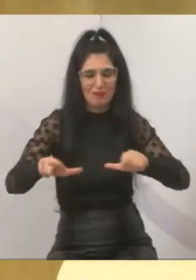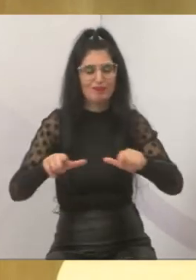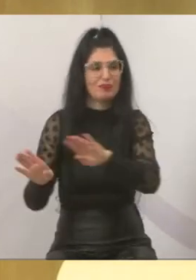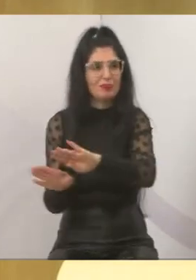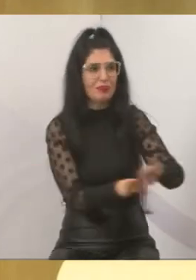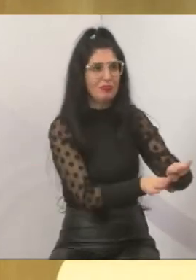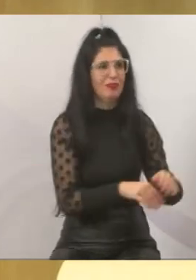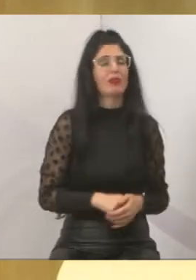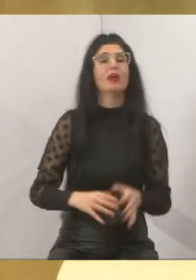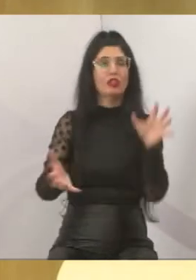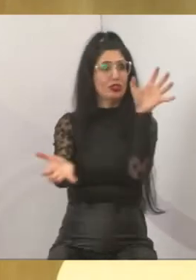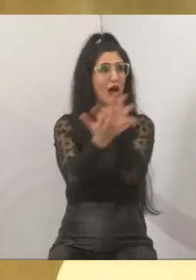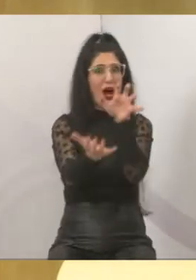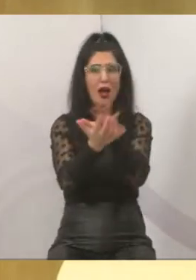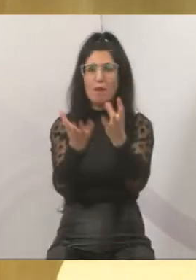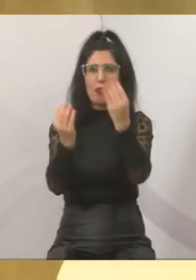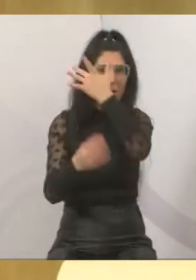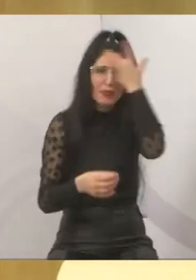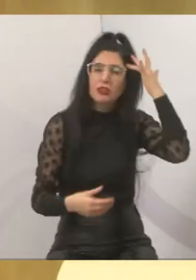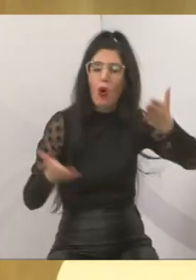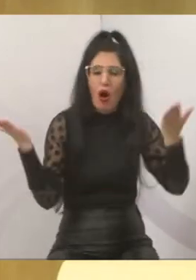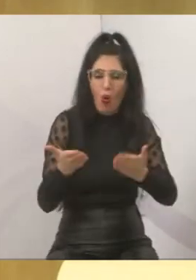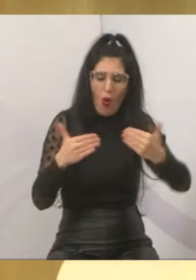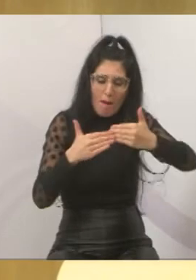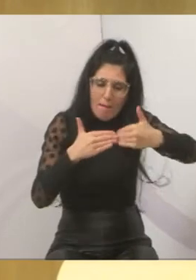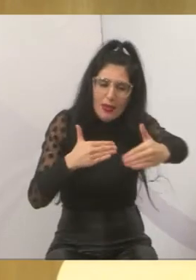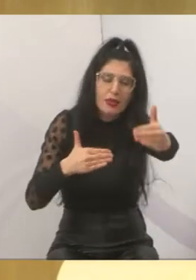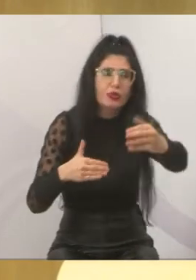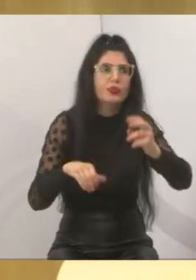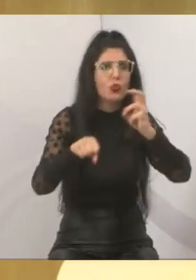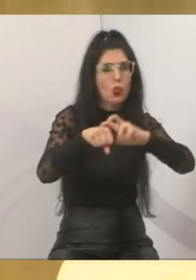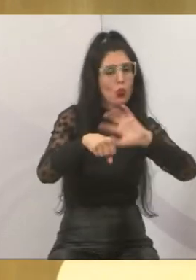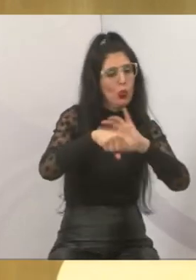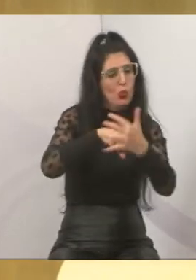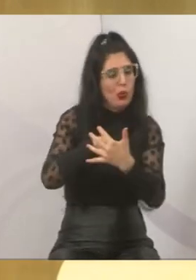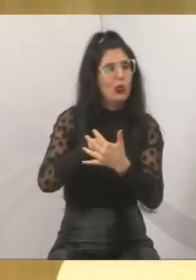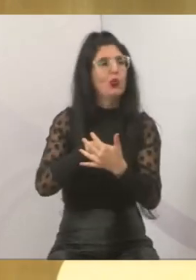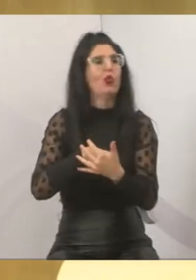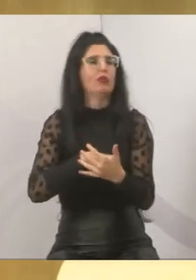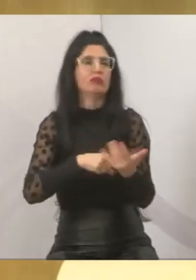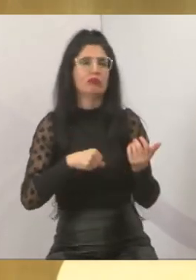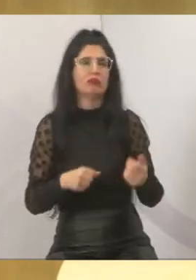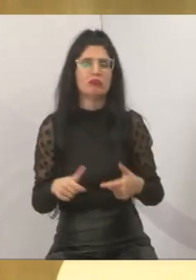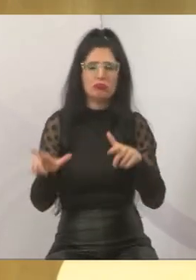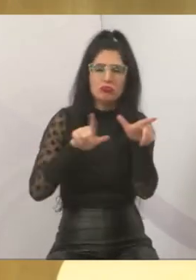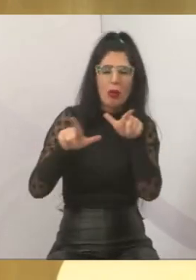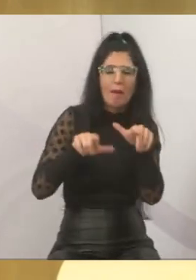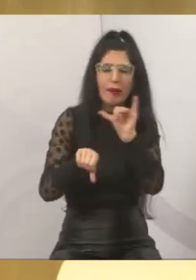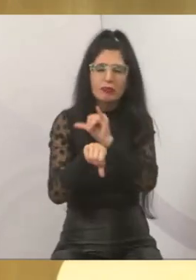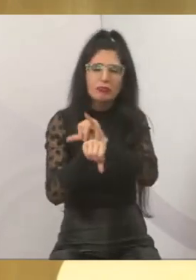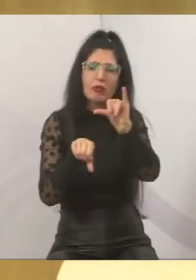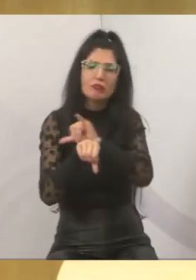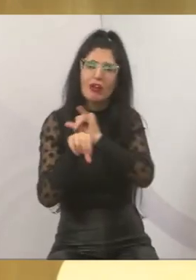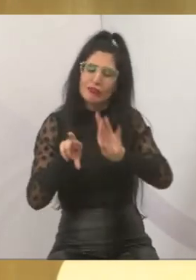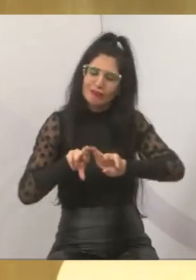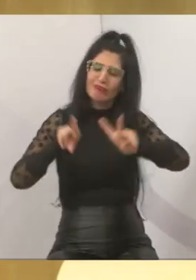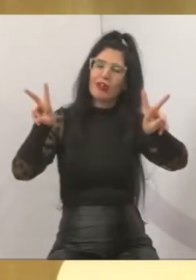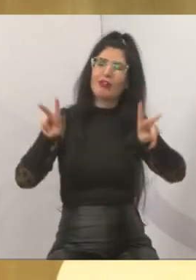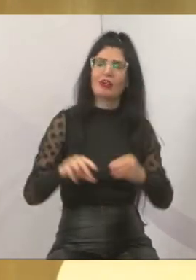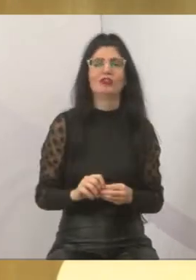que estão se virando nos 30 para, de alguma forma, botar o sustento dentro da